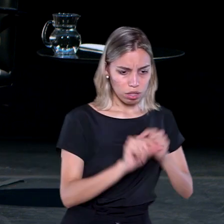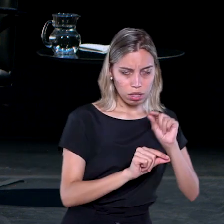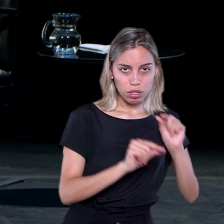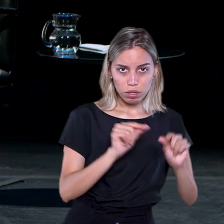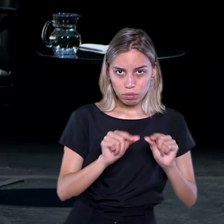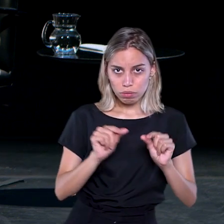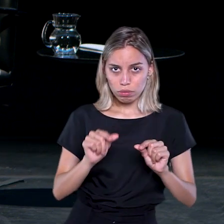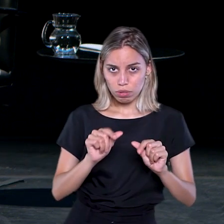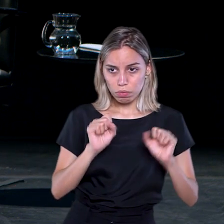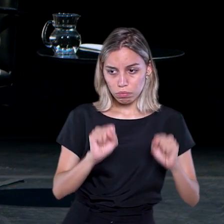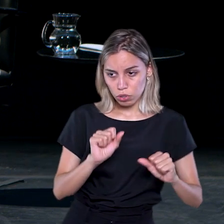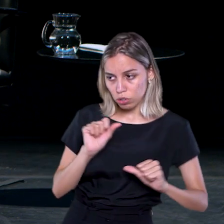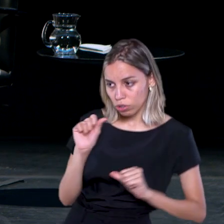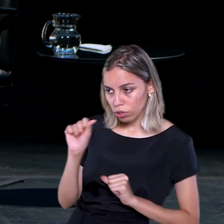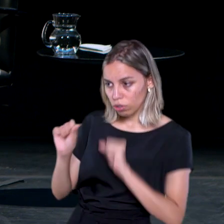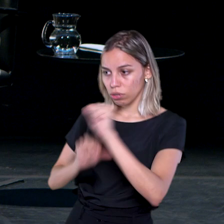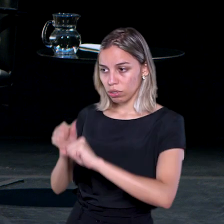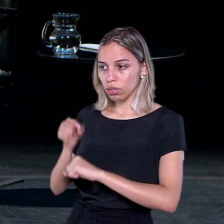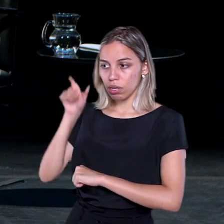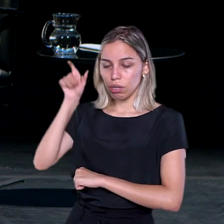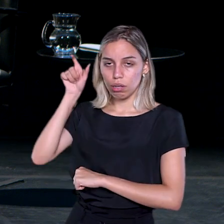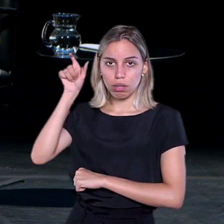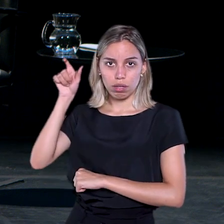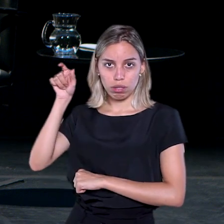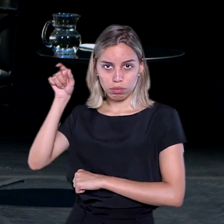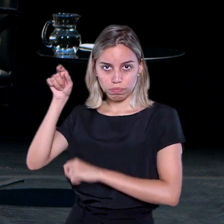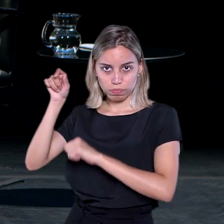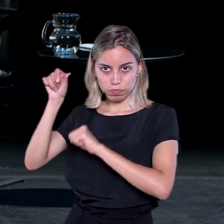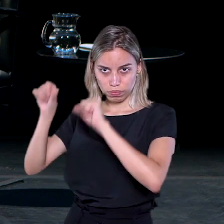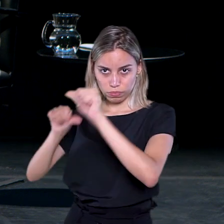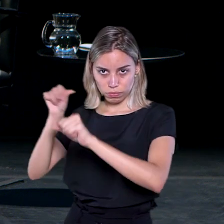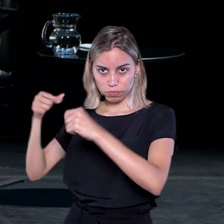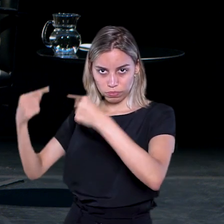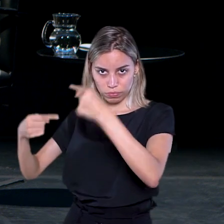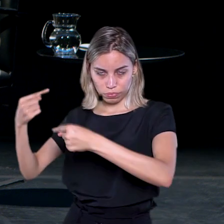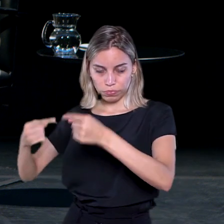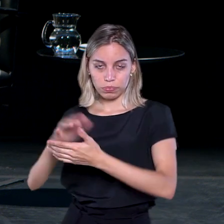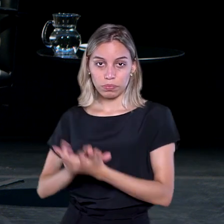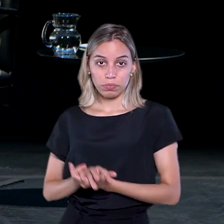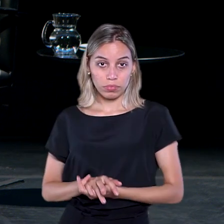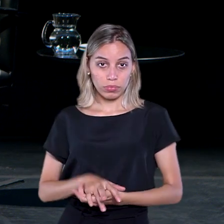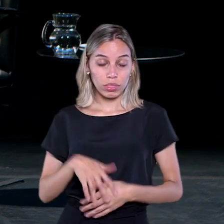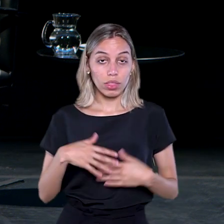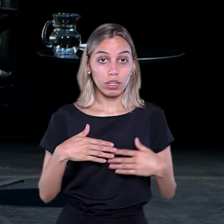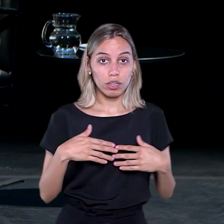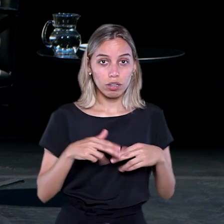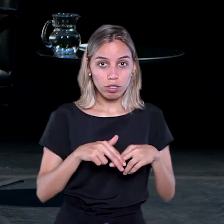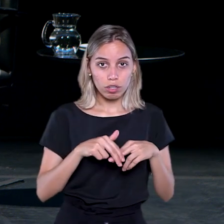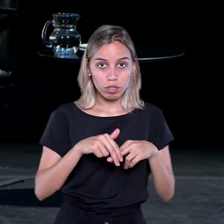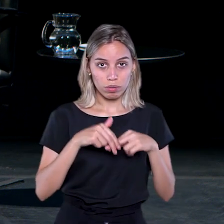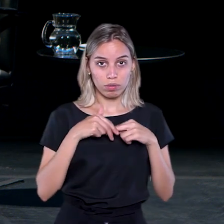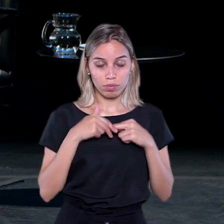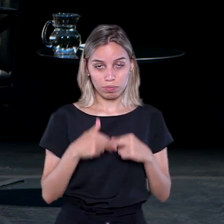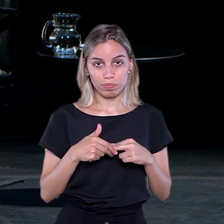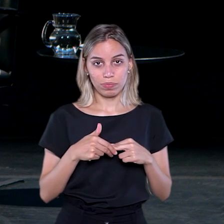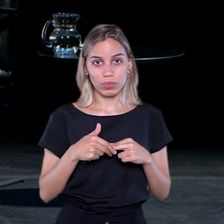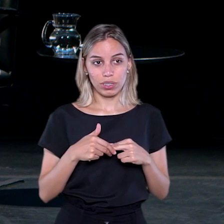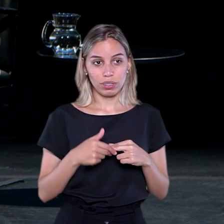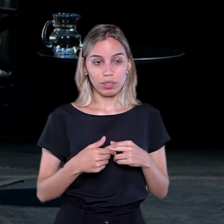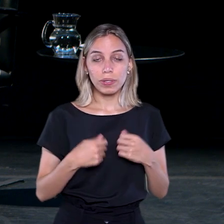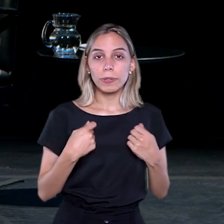pedagógica. Nosso corpo é um corpo político naquele espaço, né? Quando eu me apresento aqui com minhas tranças,